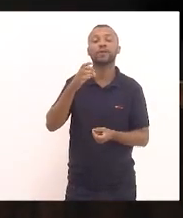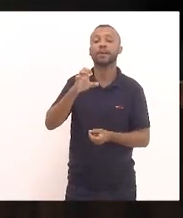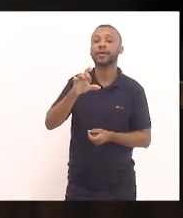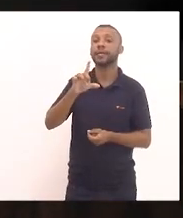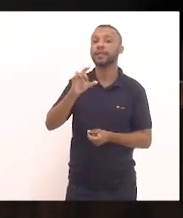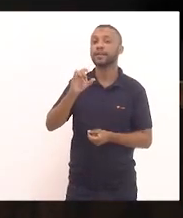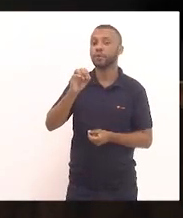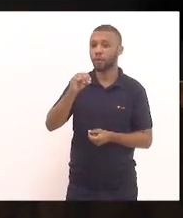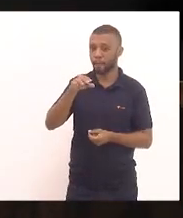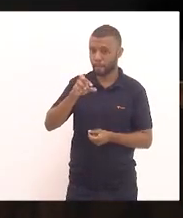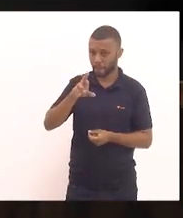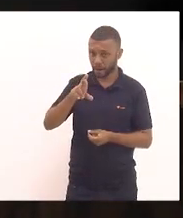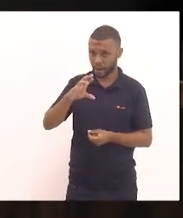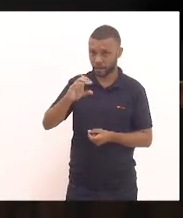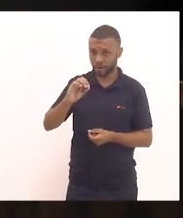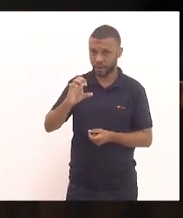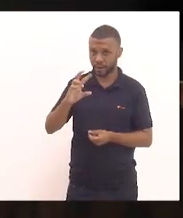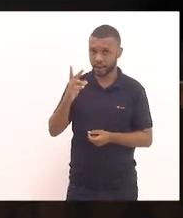Coelho.